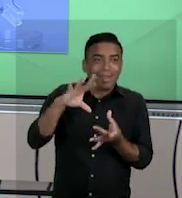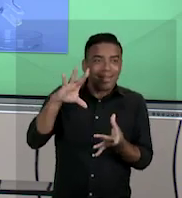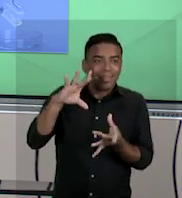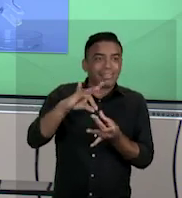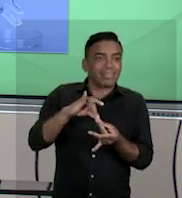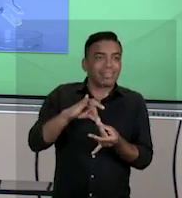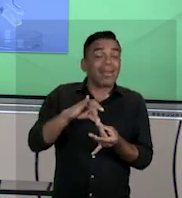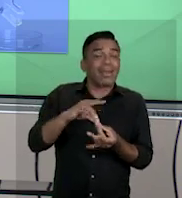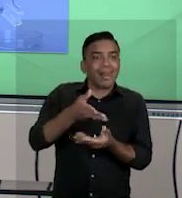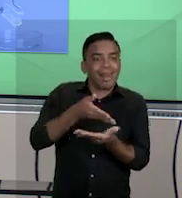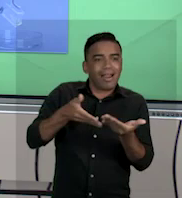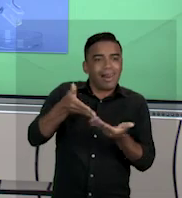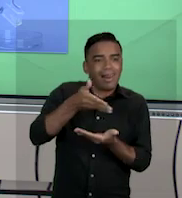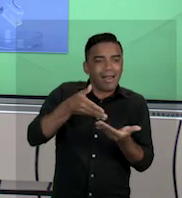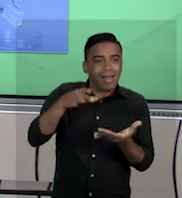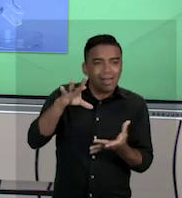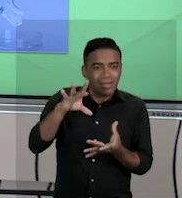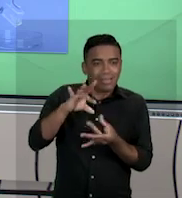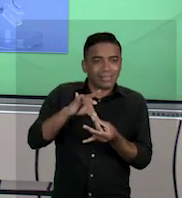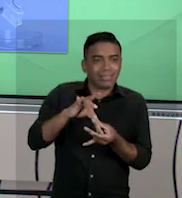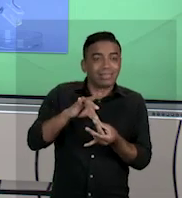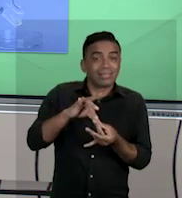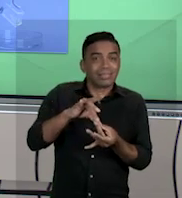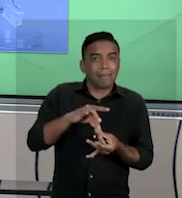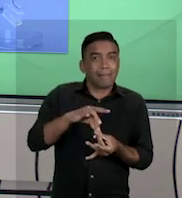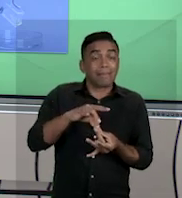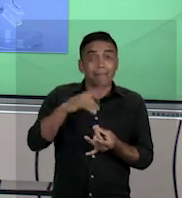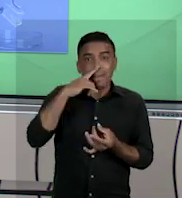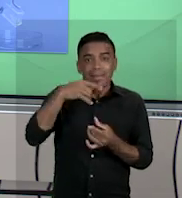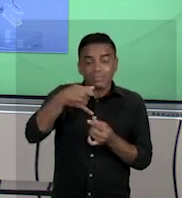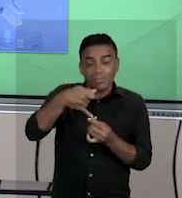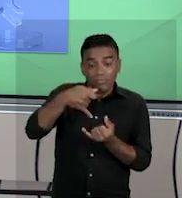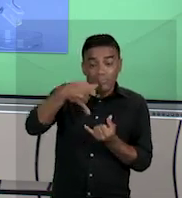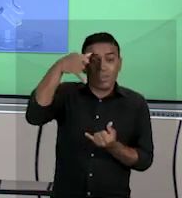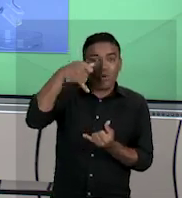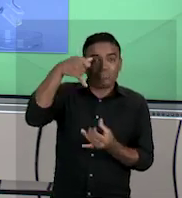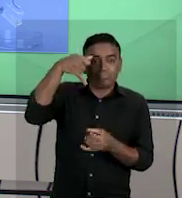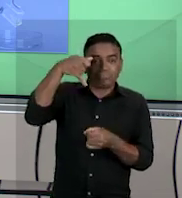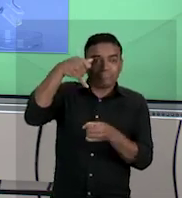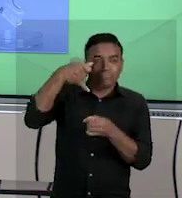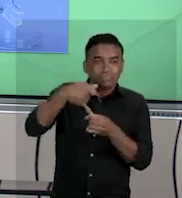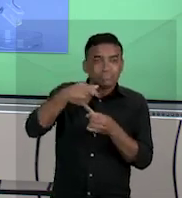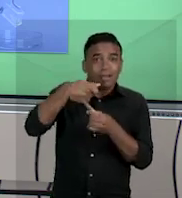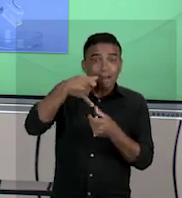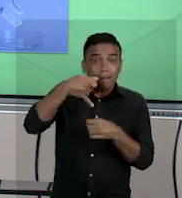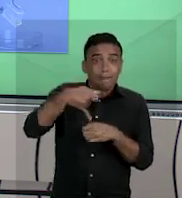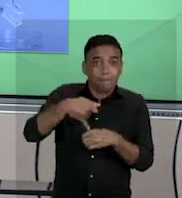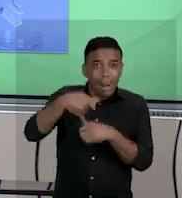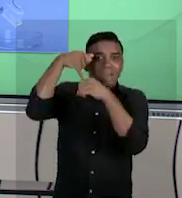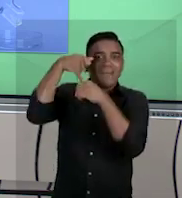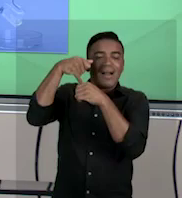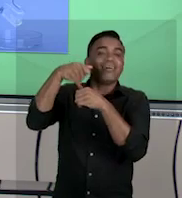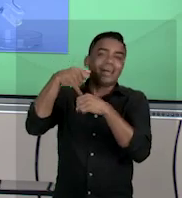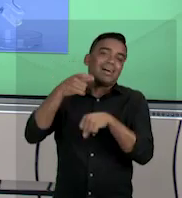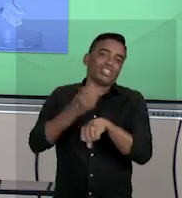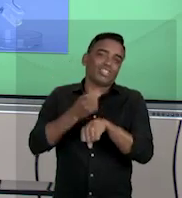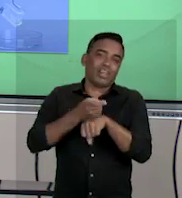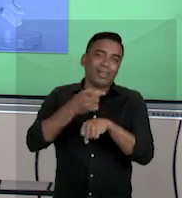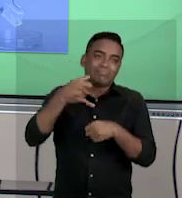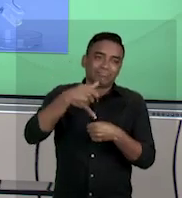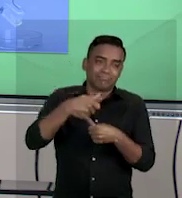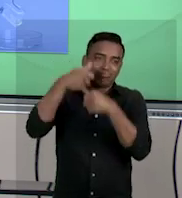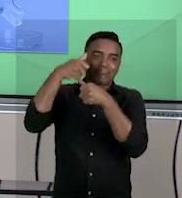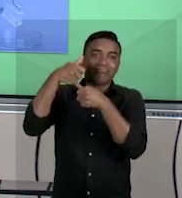consiga interagir e firmar ali, então meio que o barbante entra dentro do gelo. É muito legal. E é